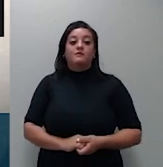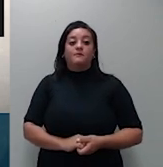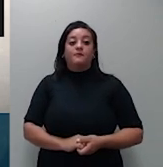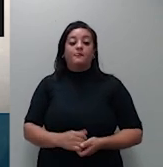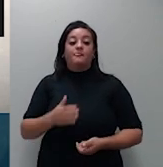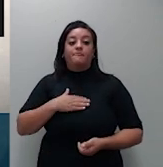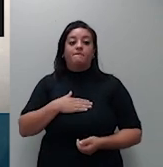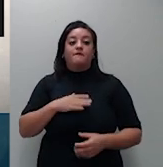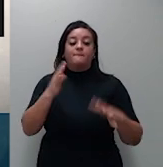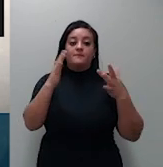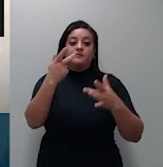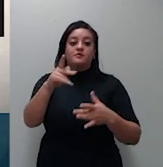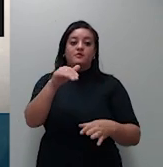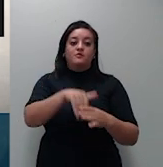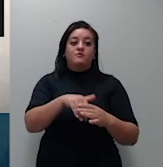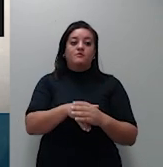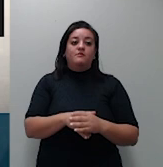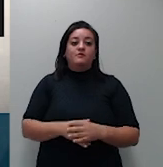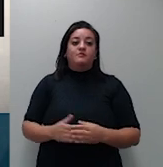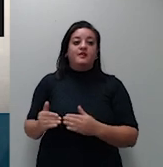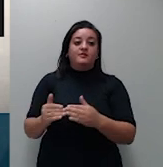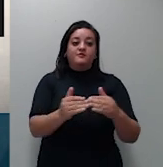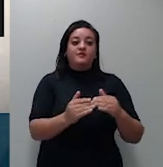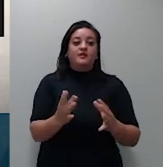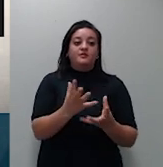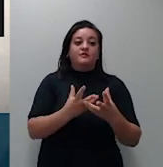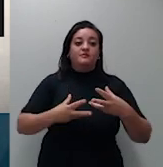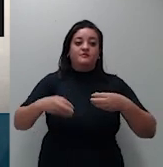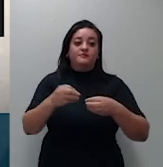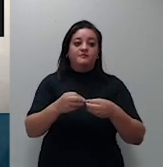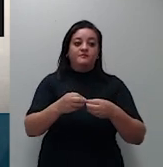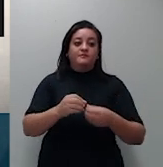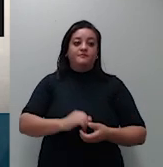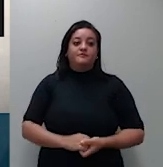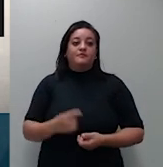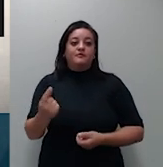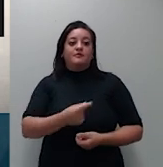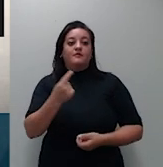acompanho integralmente a única único